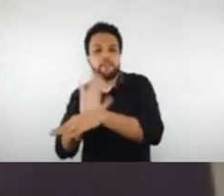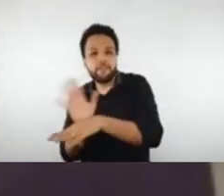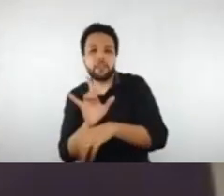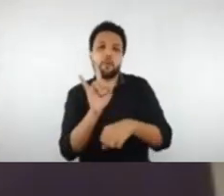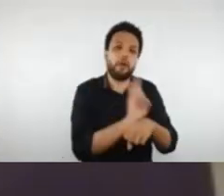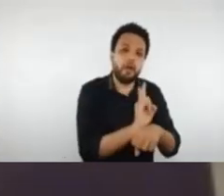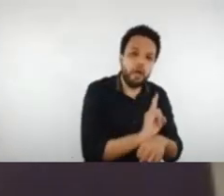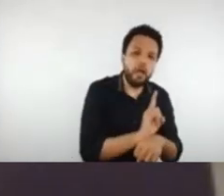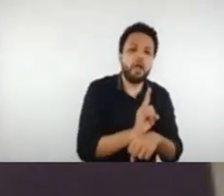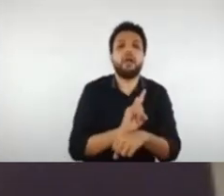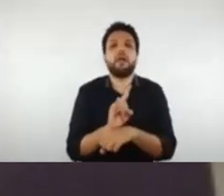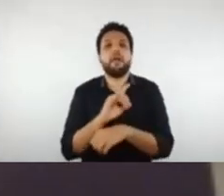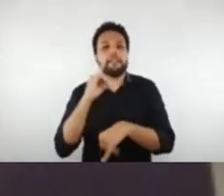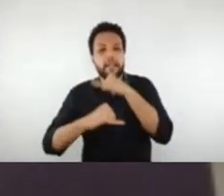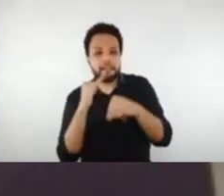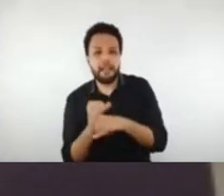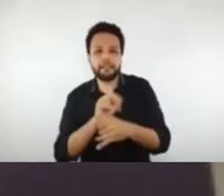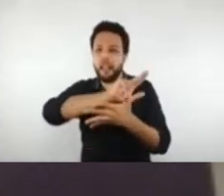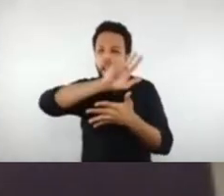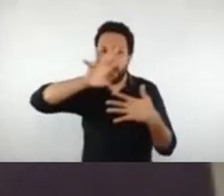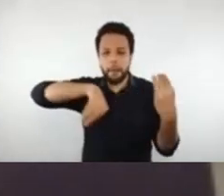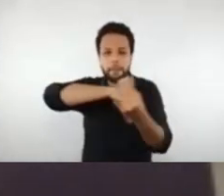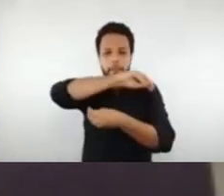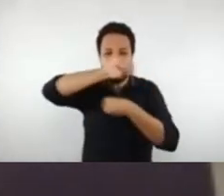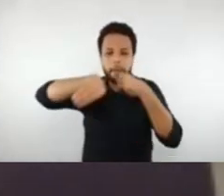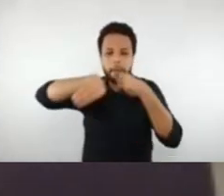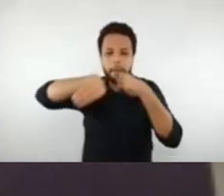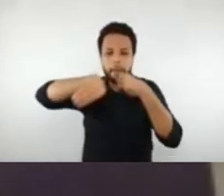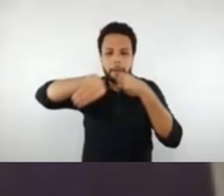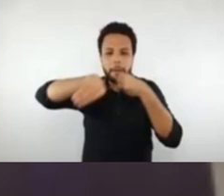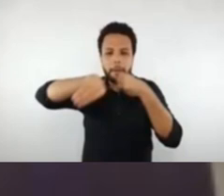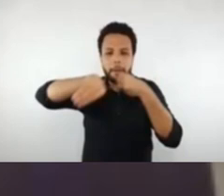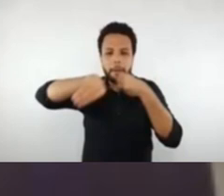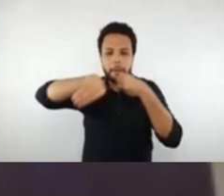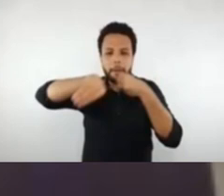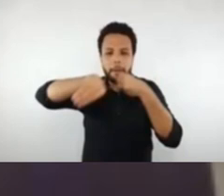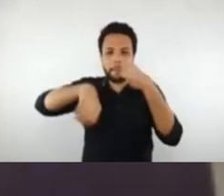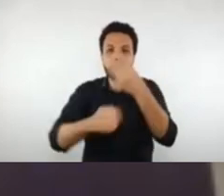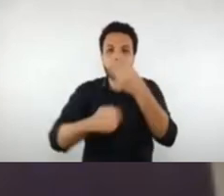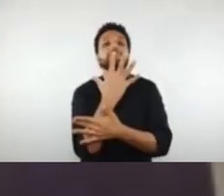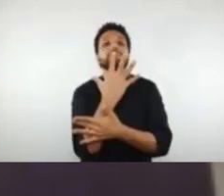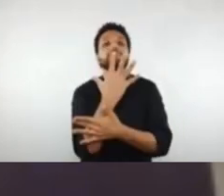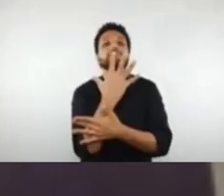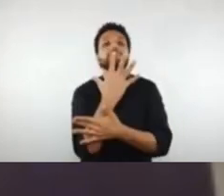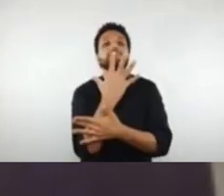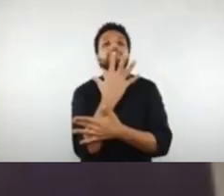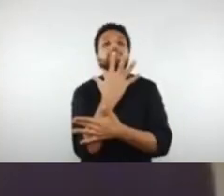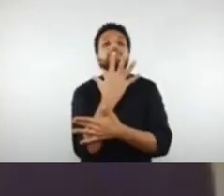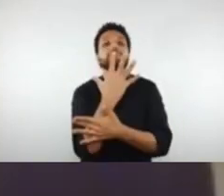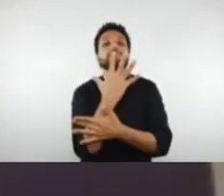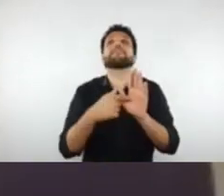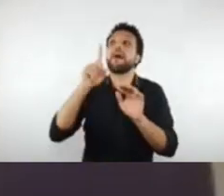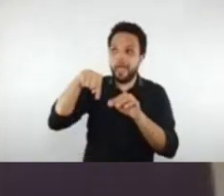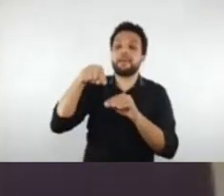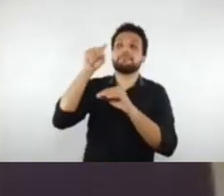de comentários, de blogs, etc., etc., que tem uma relação com o espaço geográfico, com o espaço político, com o espaço